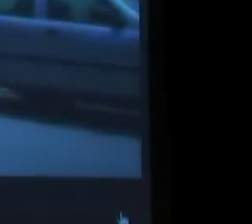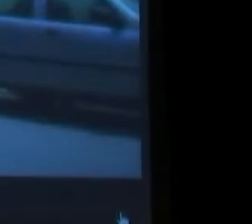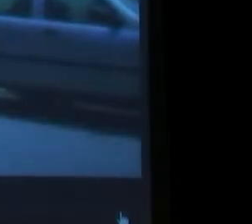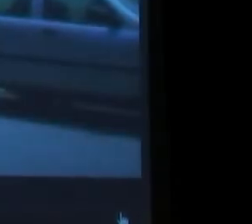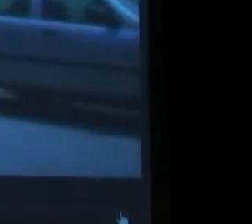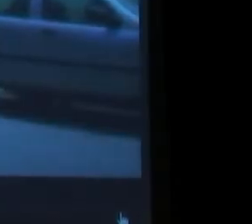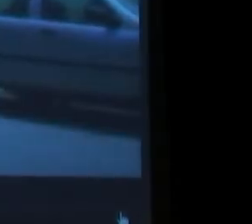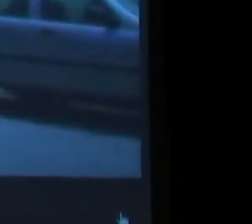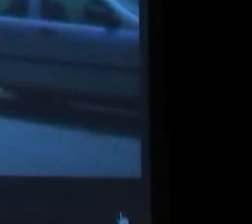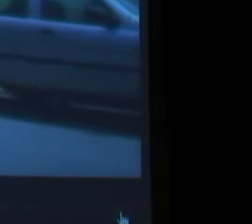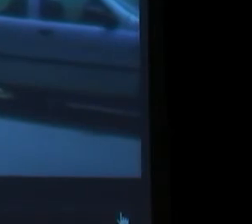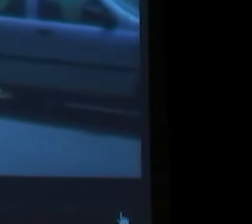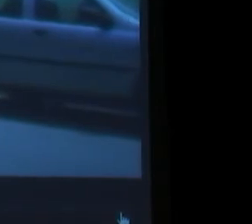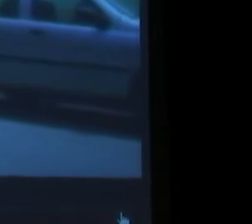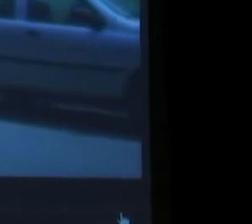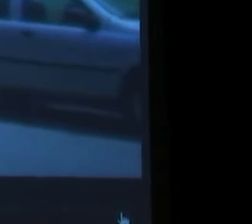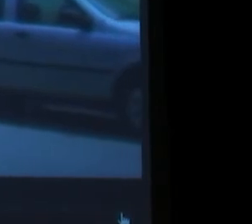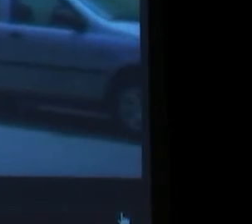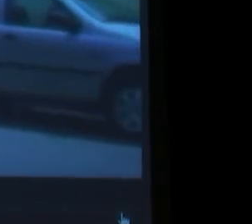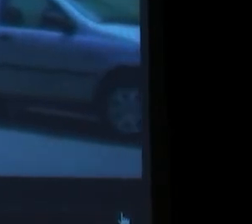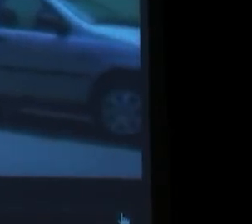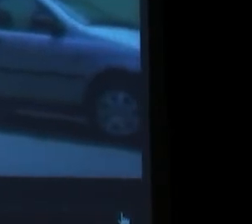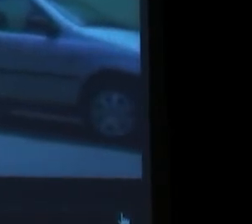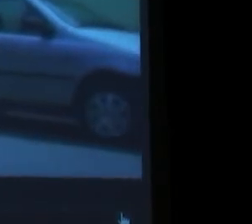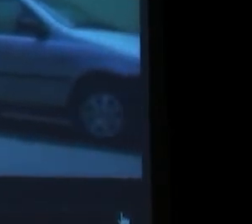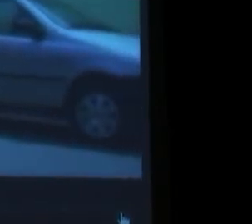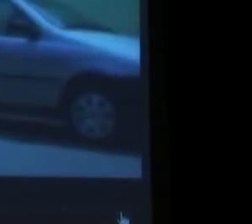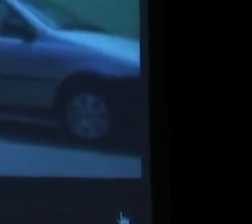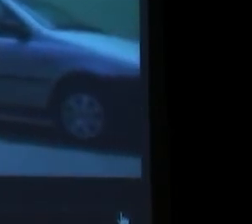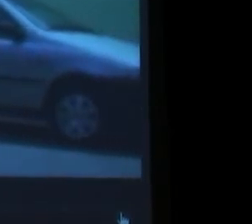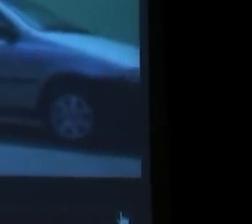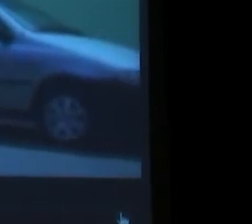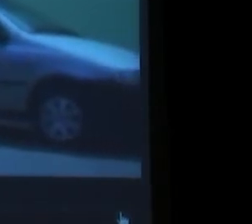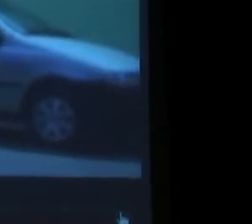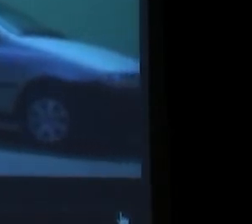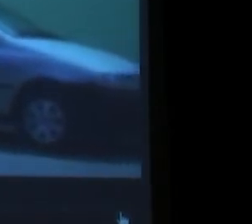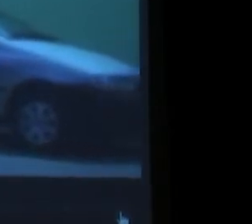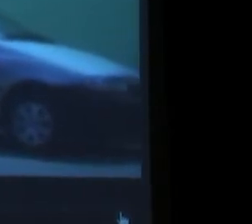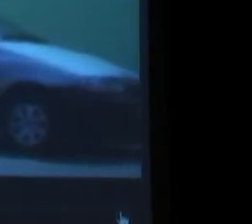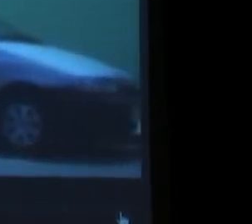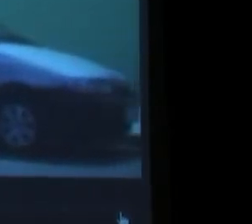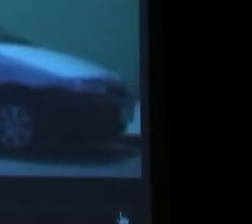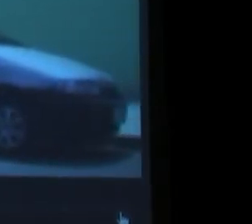e transporte gratuito aos alunos com transtornos do espectro do autismo.